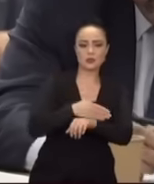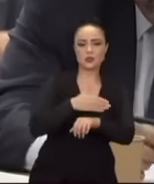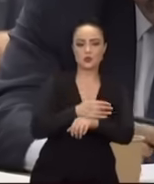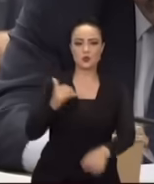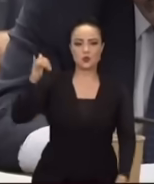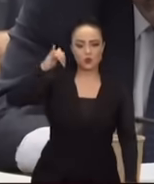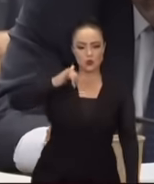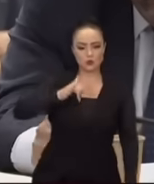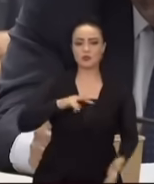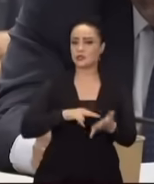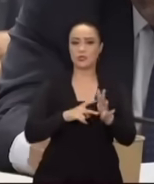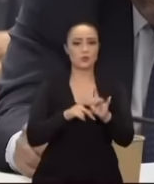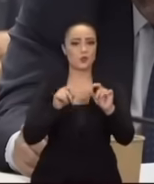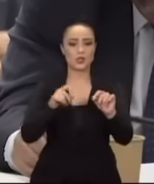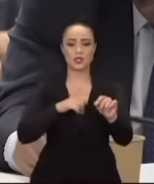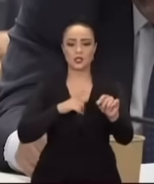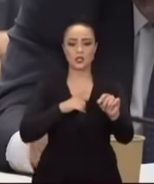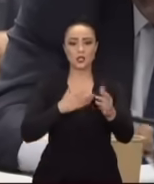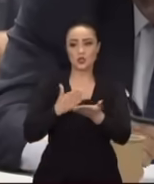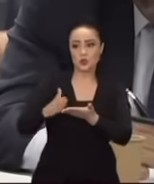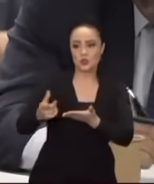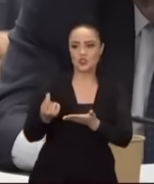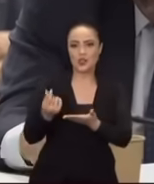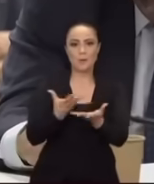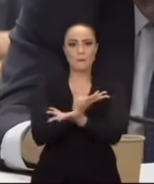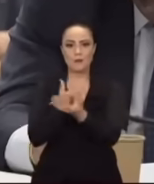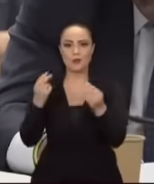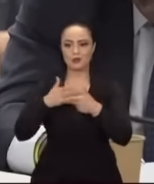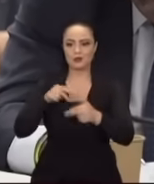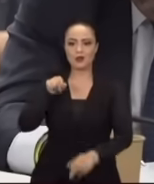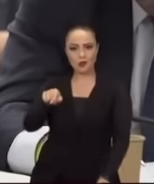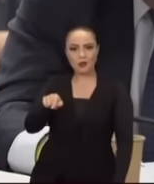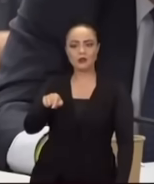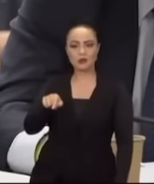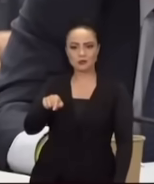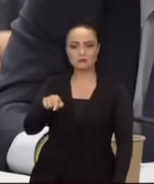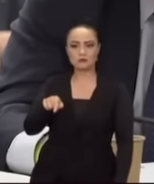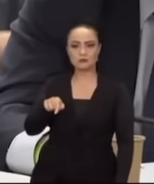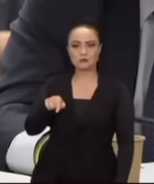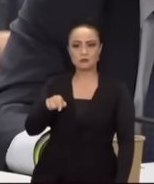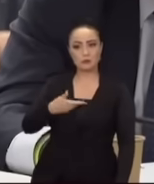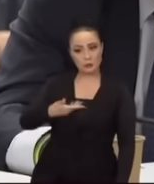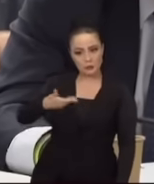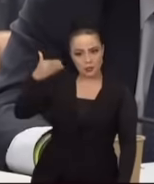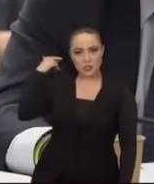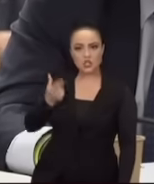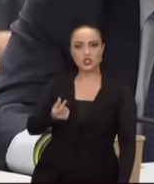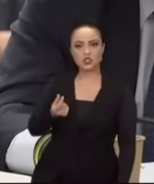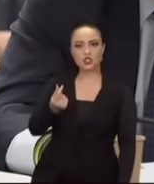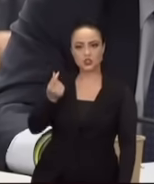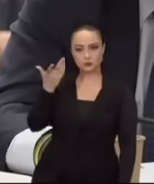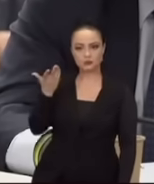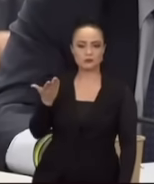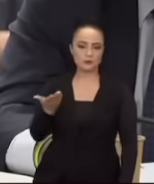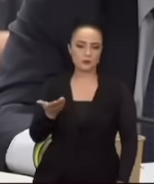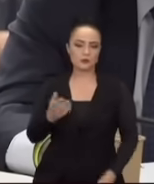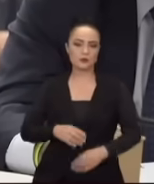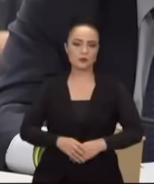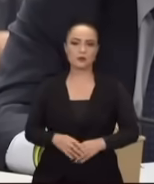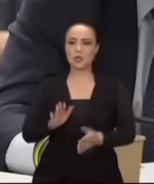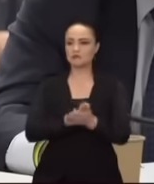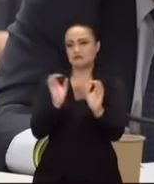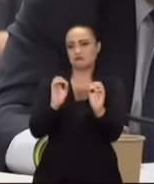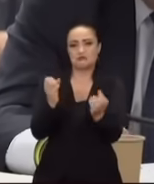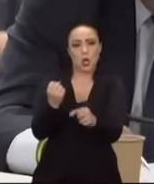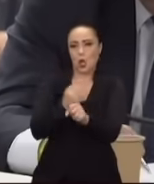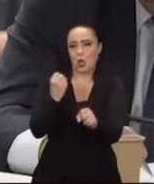aeroportos. Ou seja, sobrou dinheiro para fazer muita coisa lá. E, obviamente, isso, no passado, a tarifa era cheia e nem obra era feita e